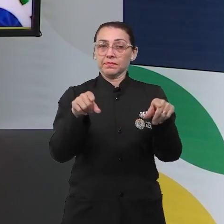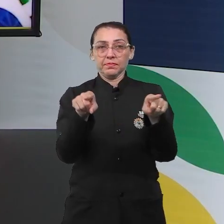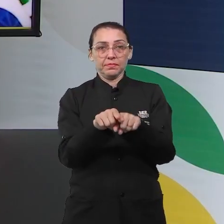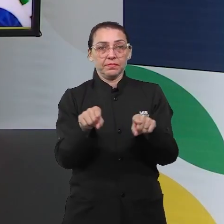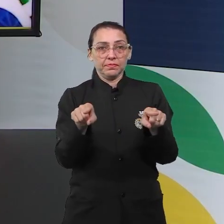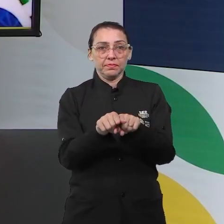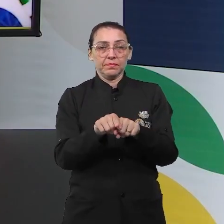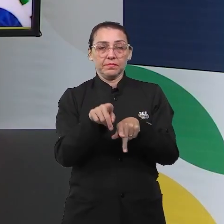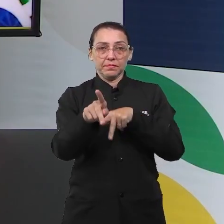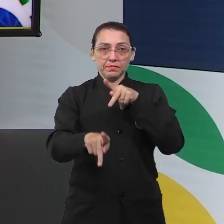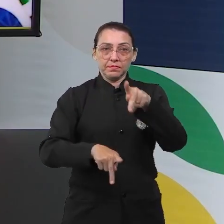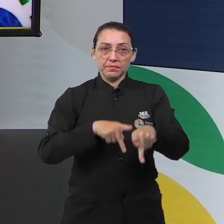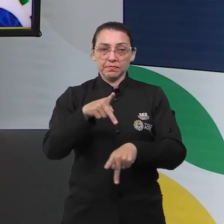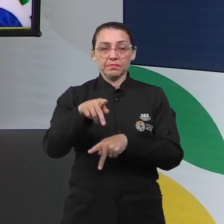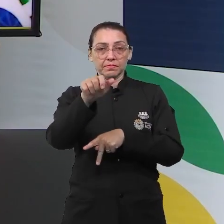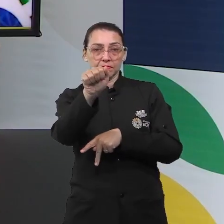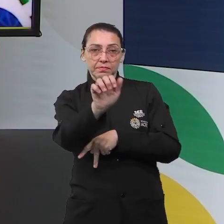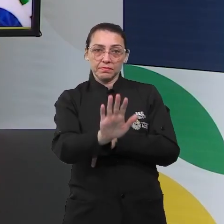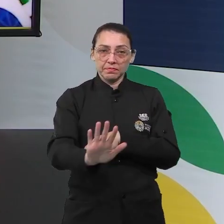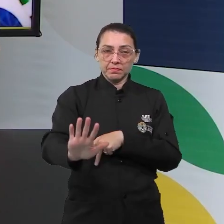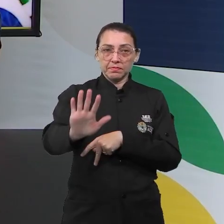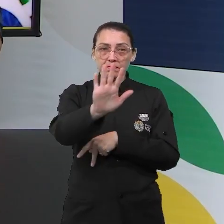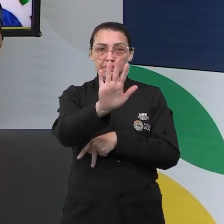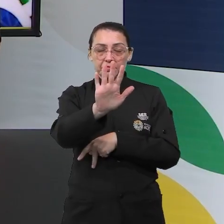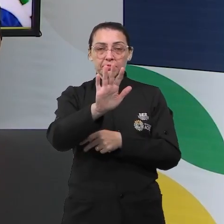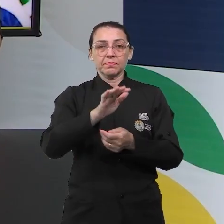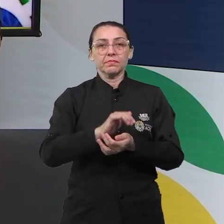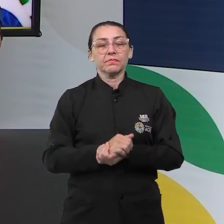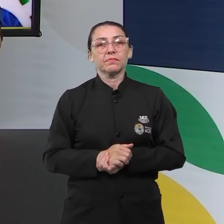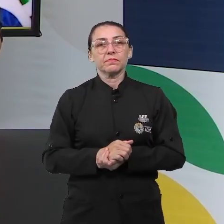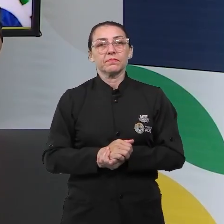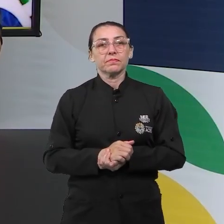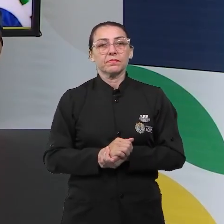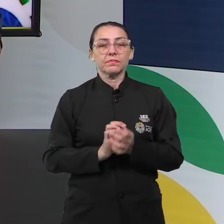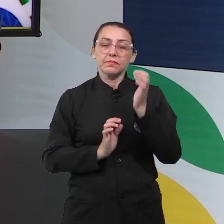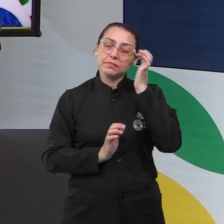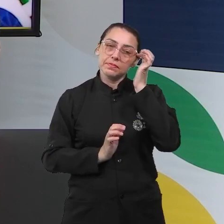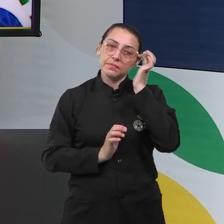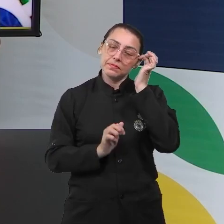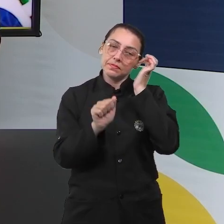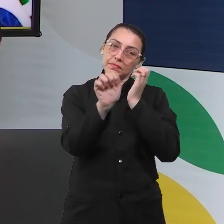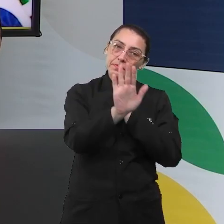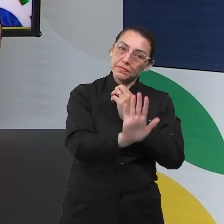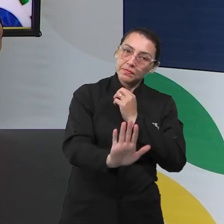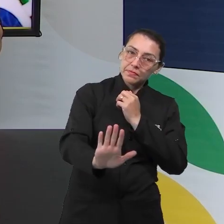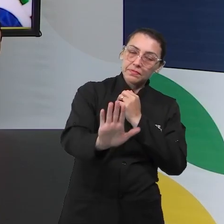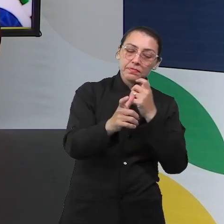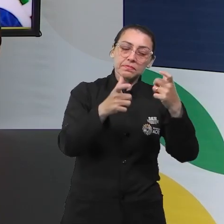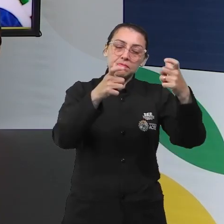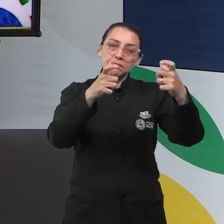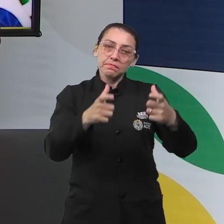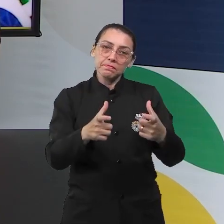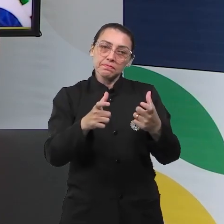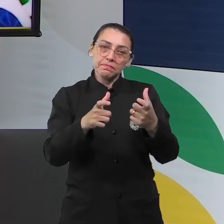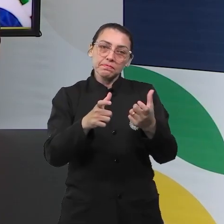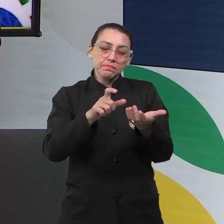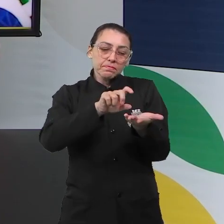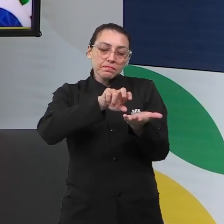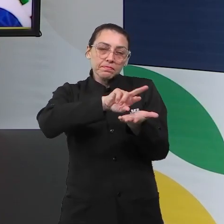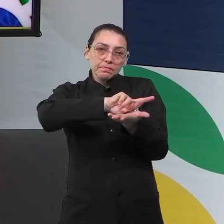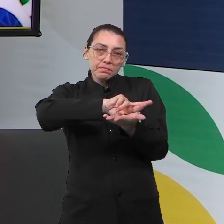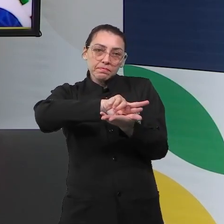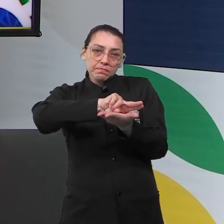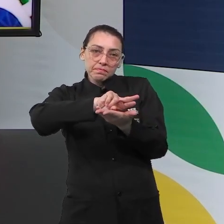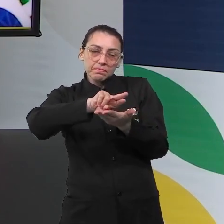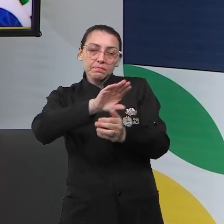também povos asiáticos, enfim, e virou a América esse lugar